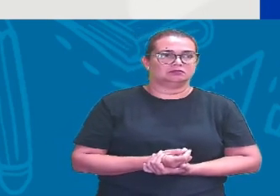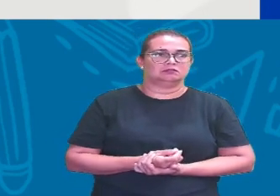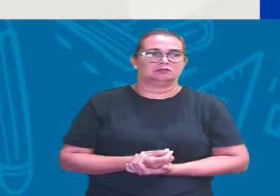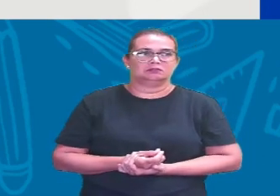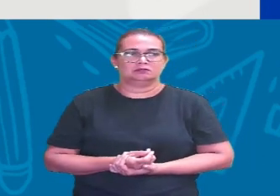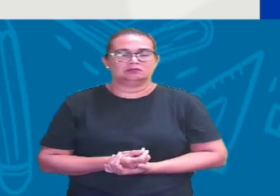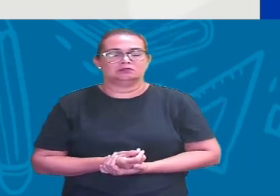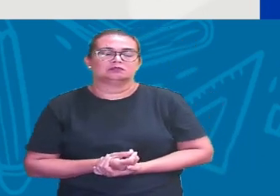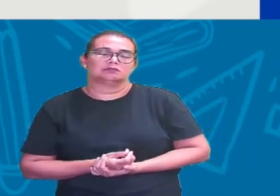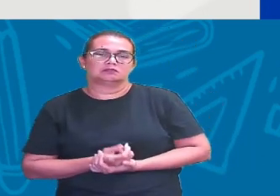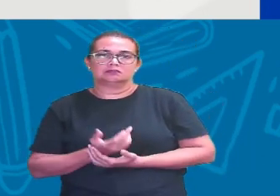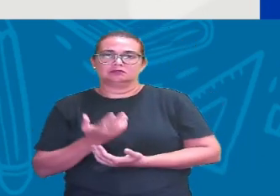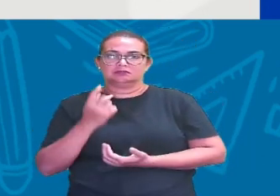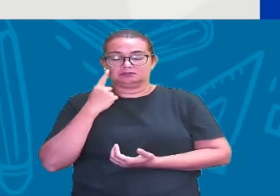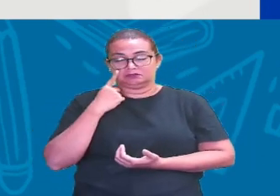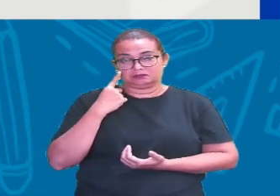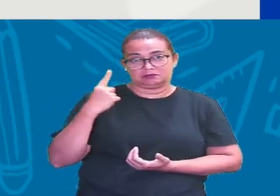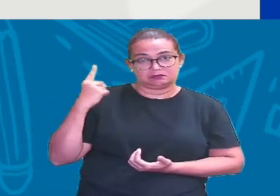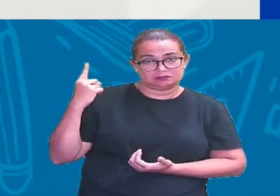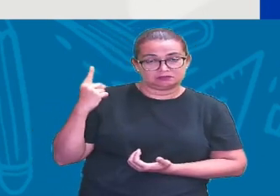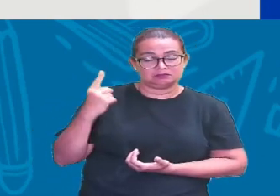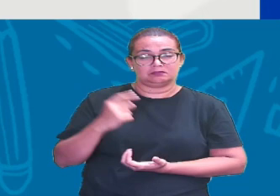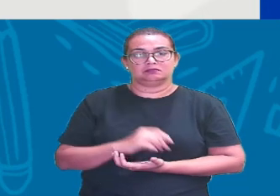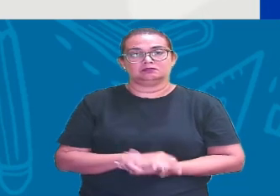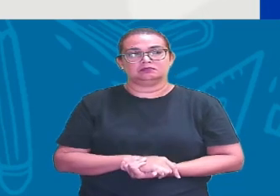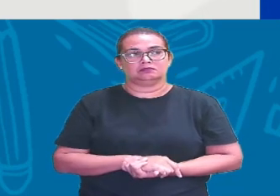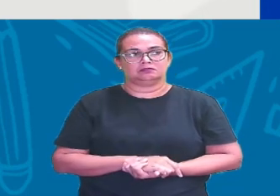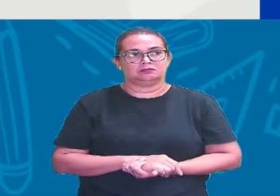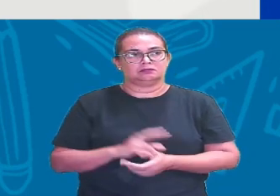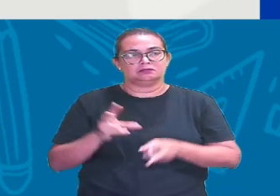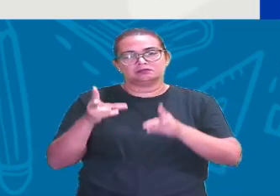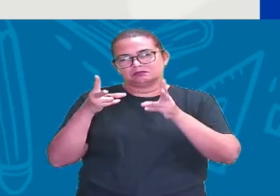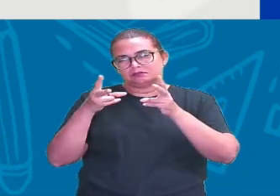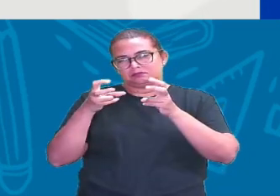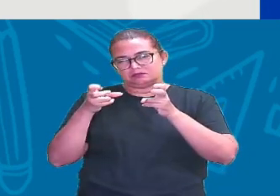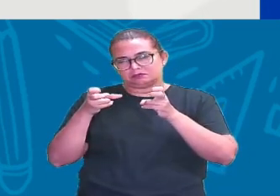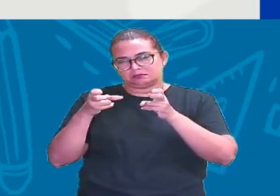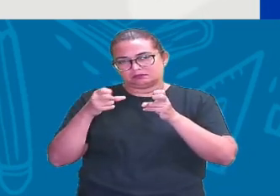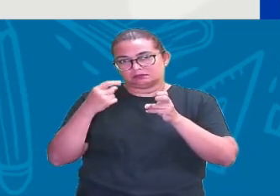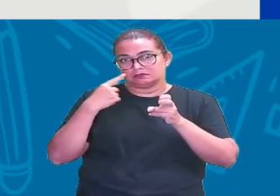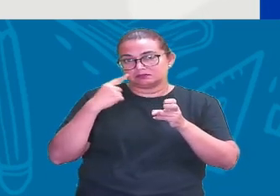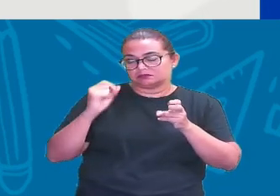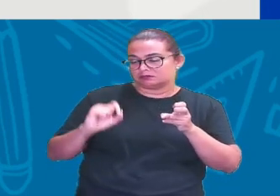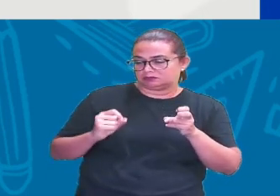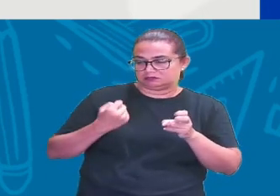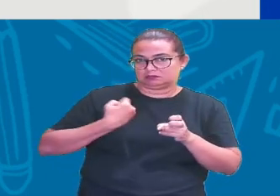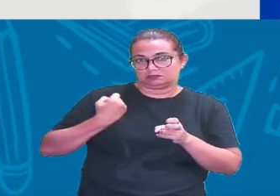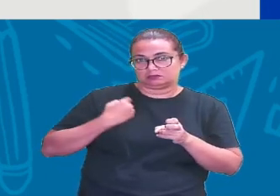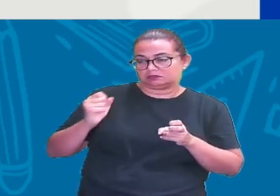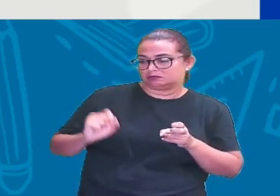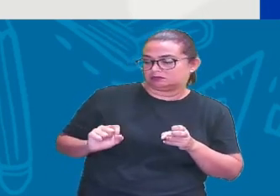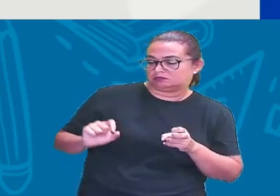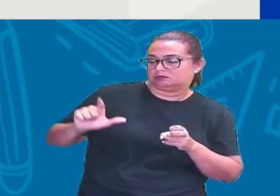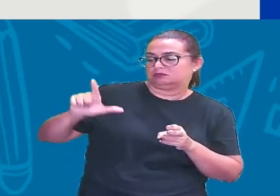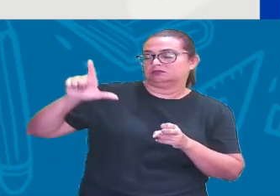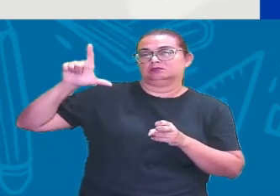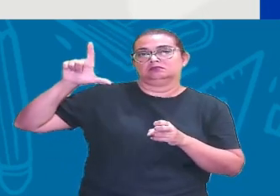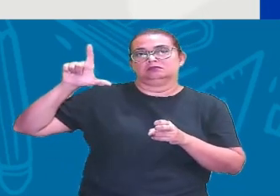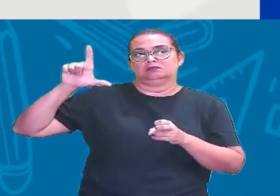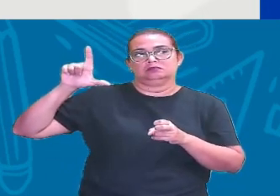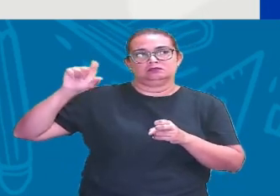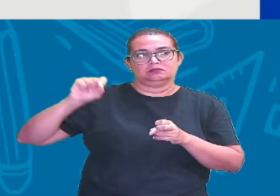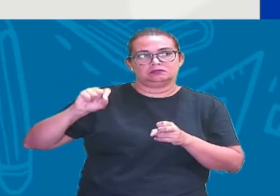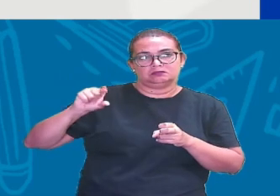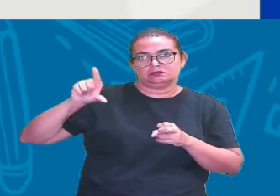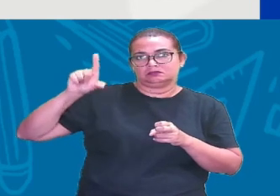Ó, vamos ver aqui, eu quero que vocês observem aqui qual é o máximo. Máximo é o maior.